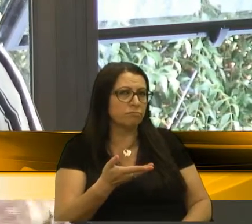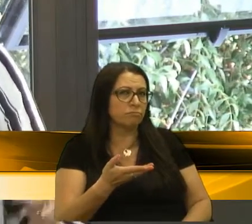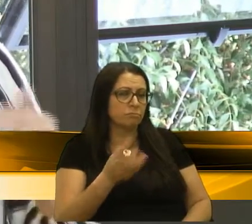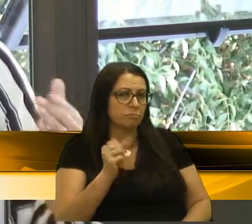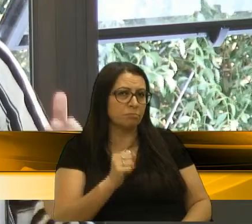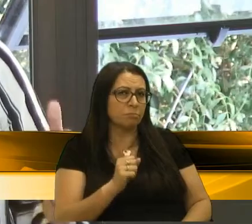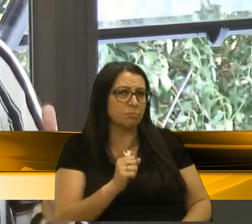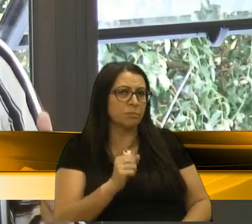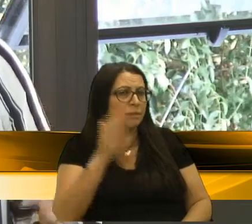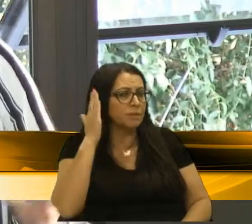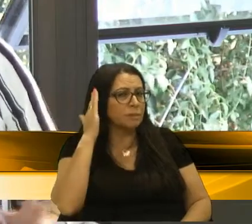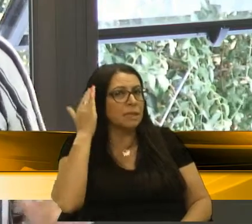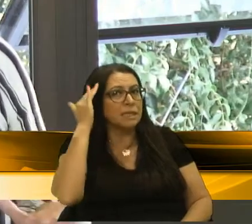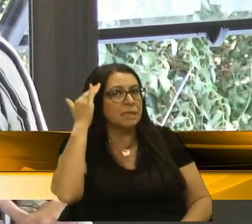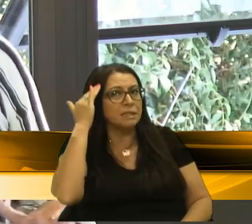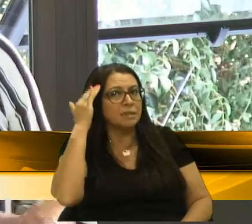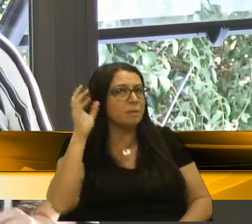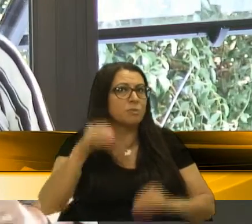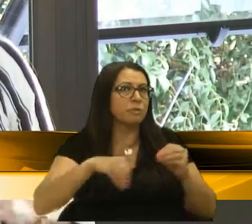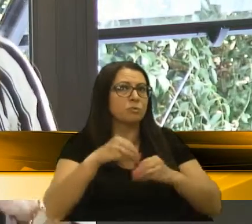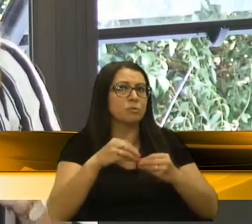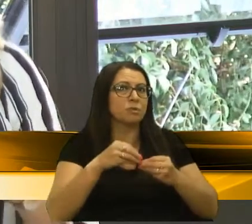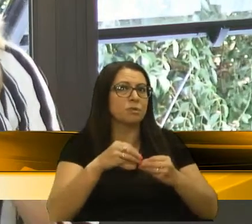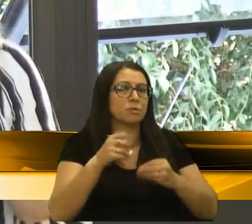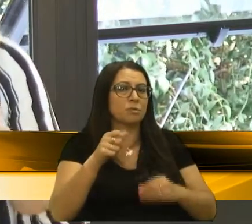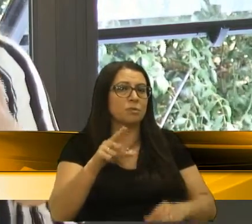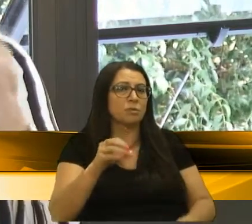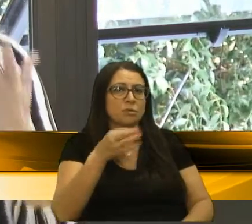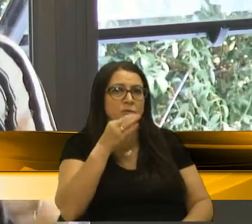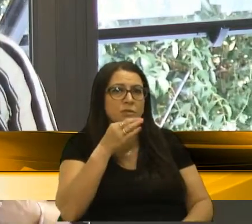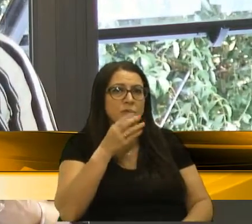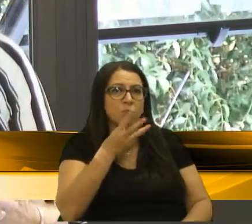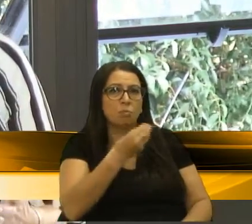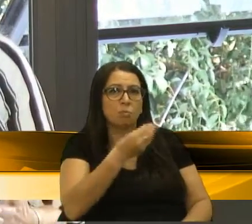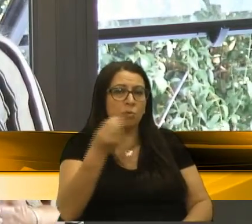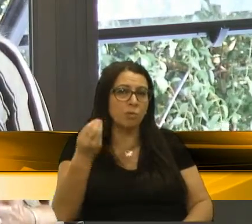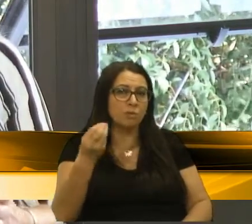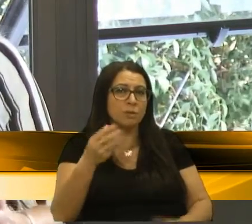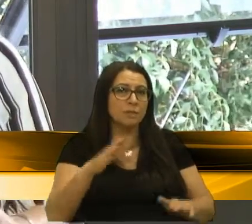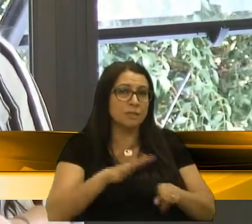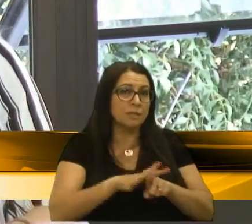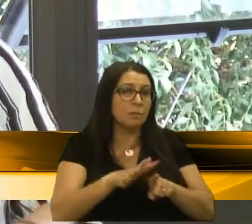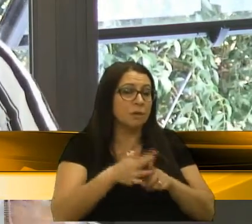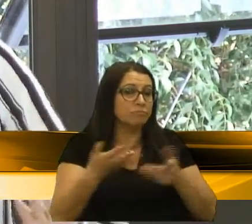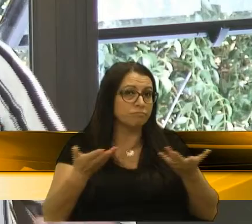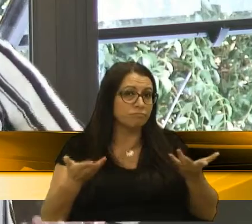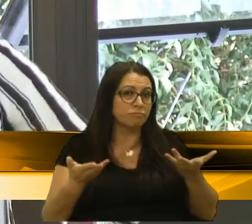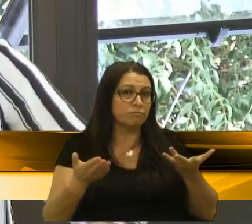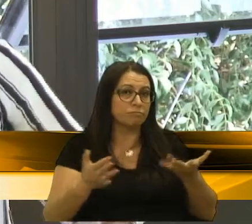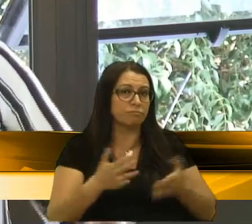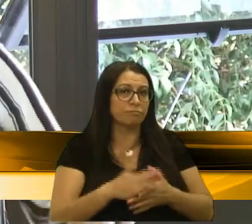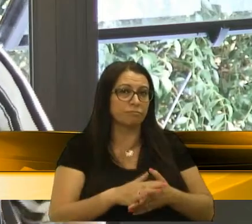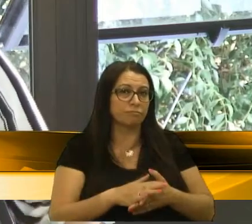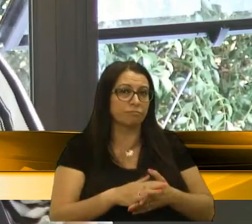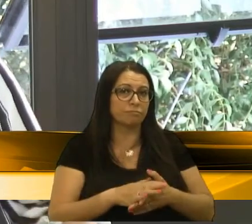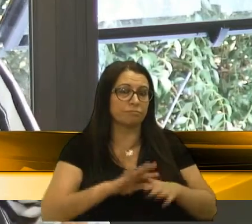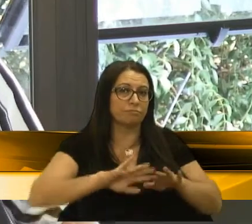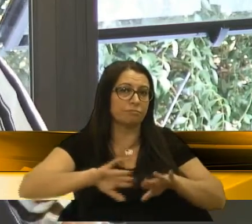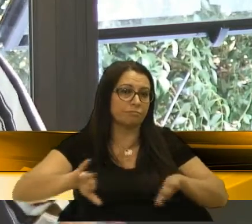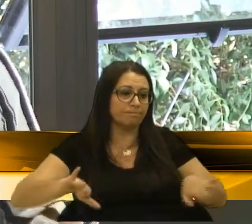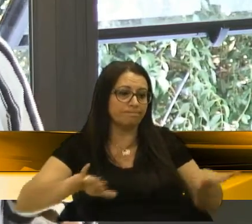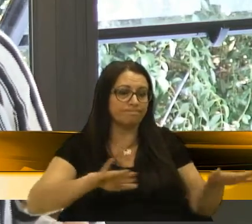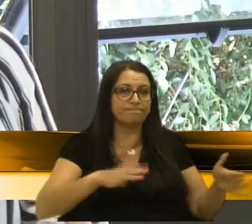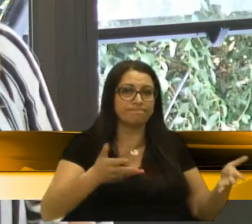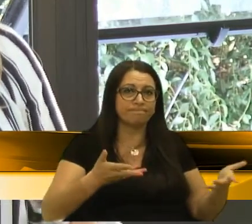Eu queria saber entender isso para não misturar, porque o Alô Caxias hoje já tem uma série de demandas. Então, se vai ser separado,